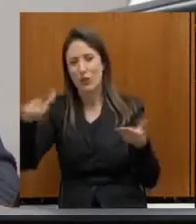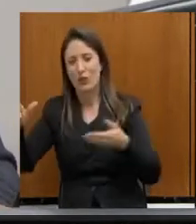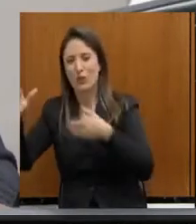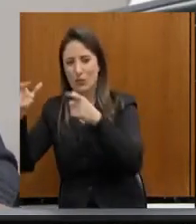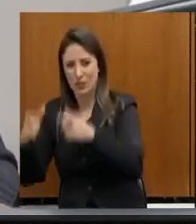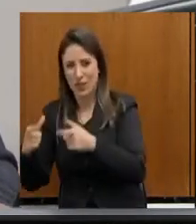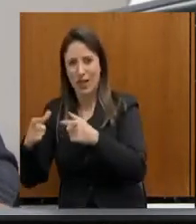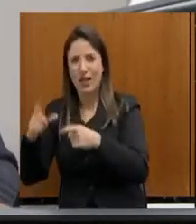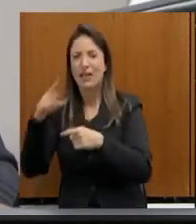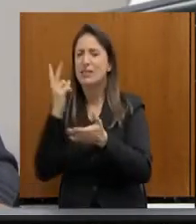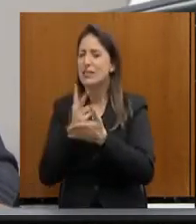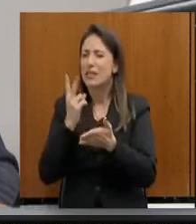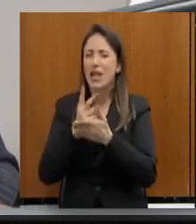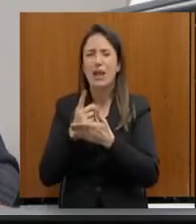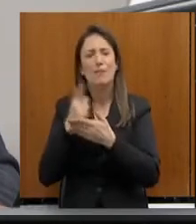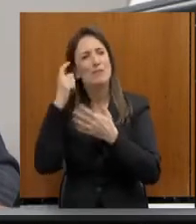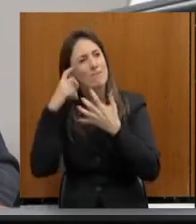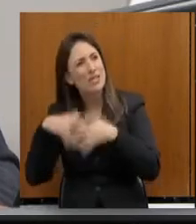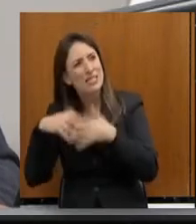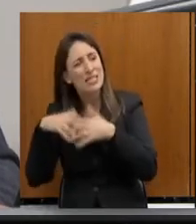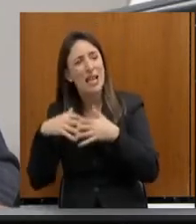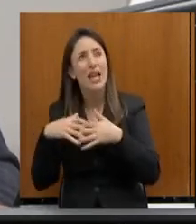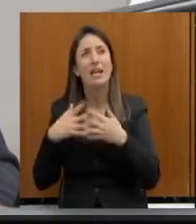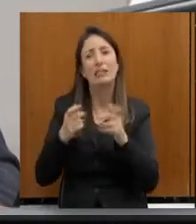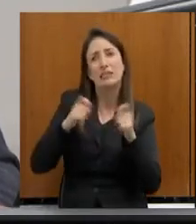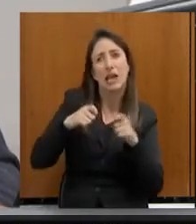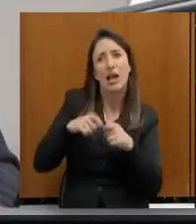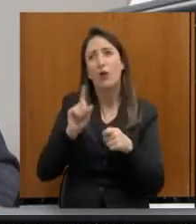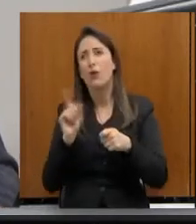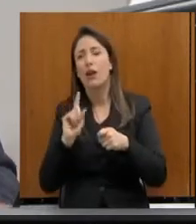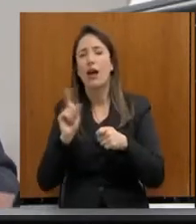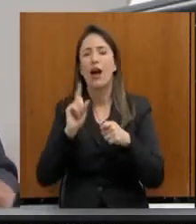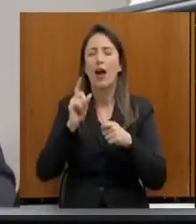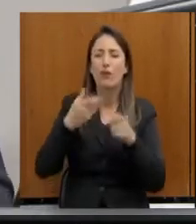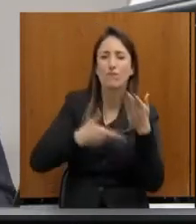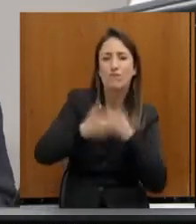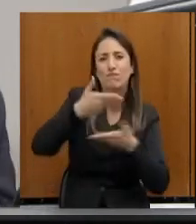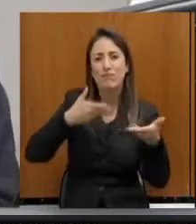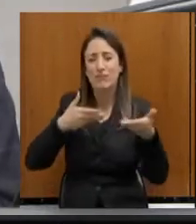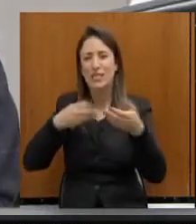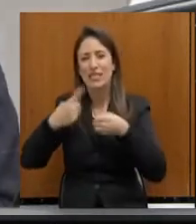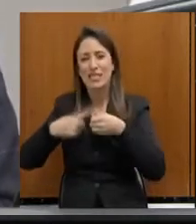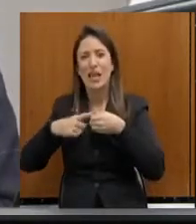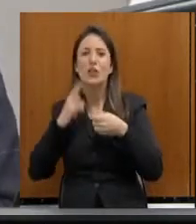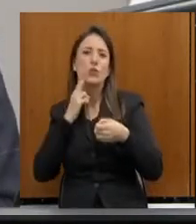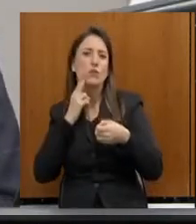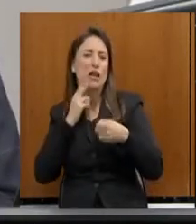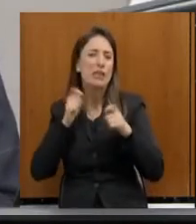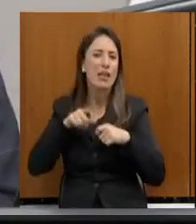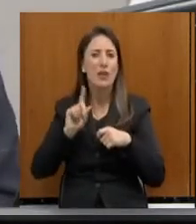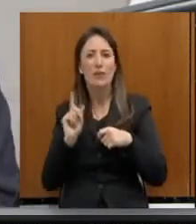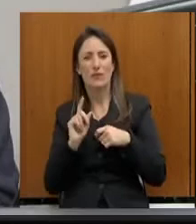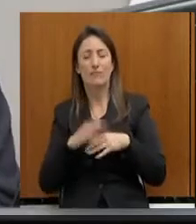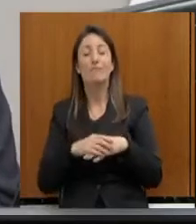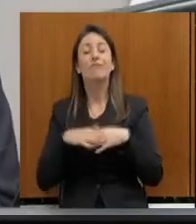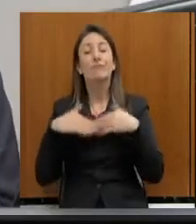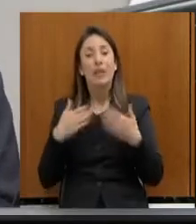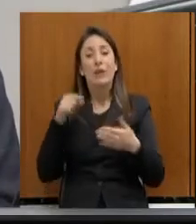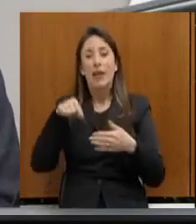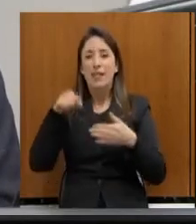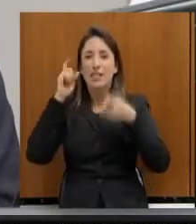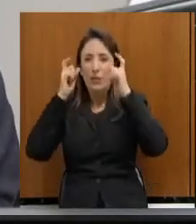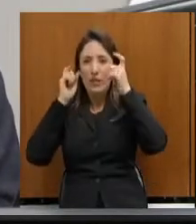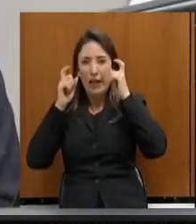disponibilidade estrutura para a cidade de Ubá e como nós tivemos essa essa reunião foi